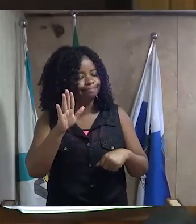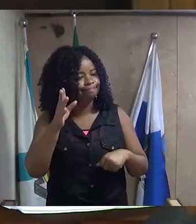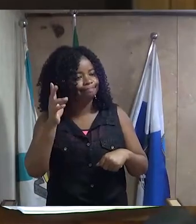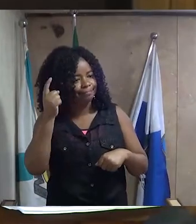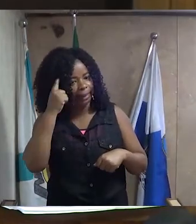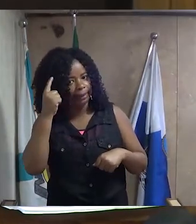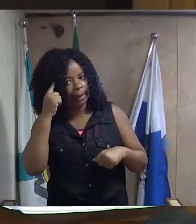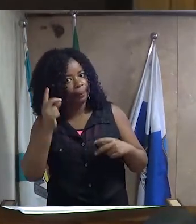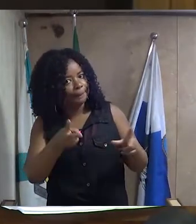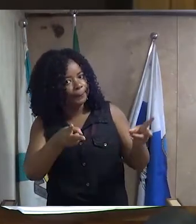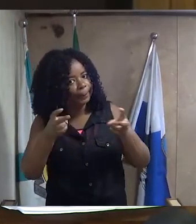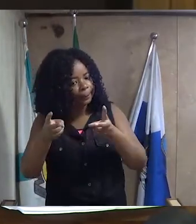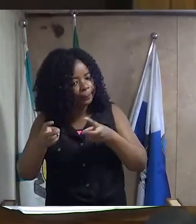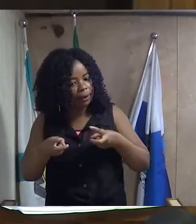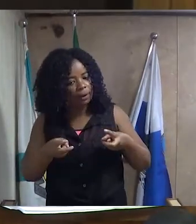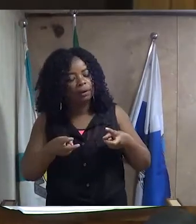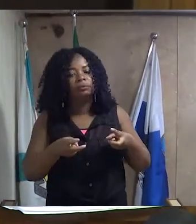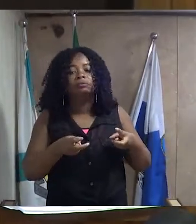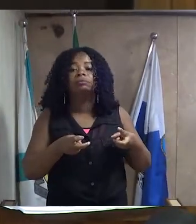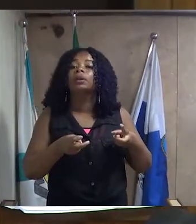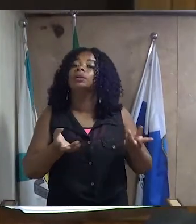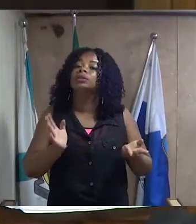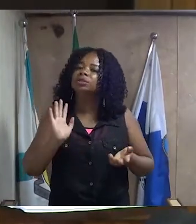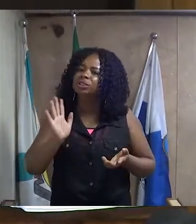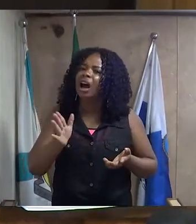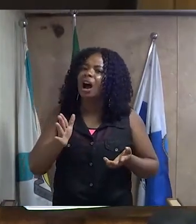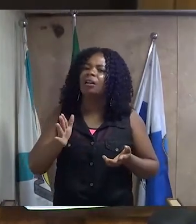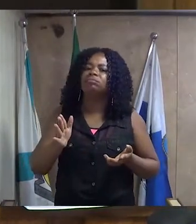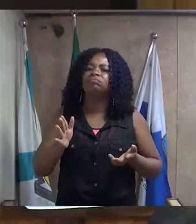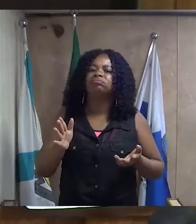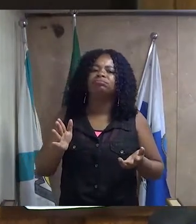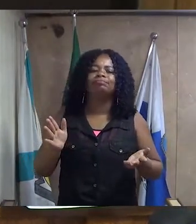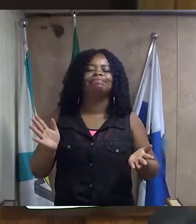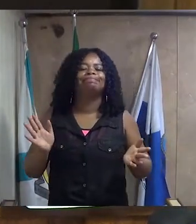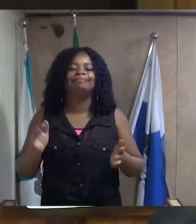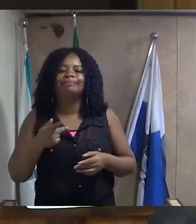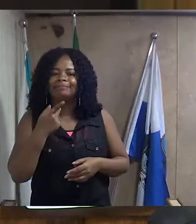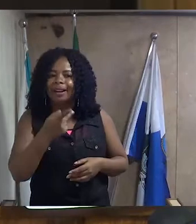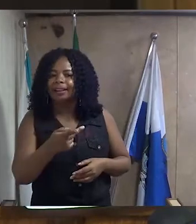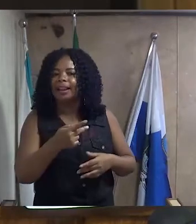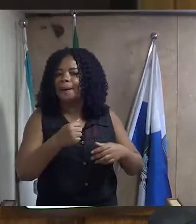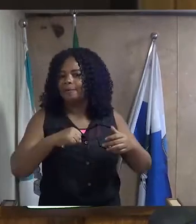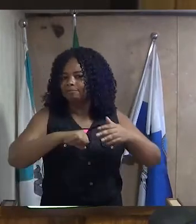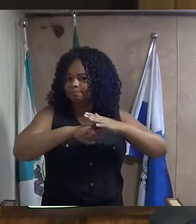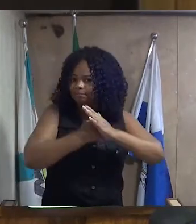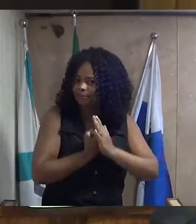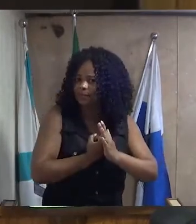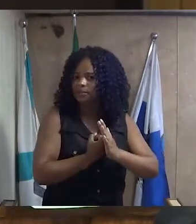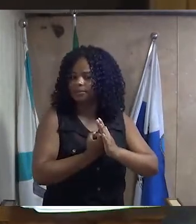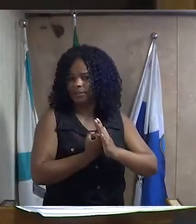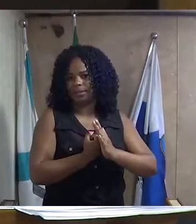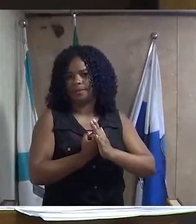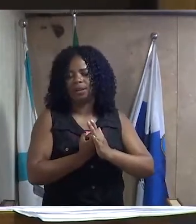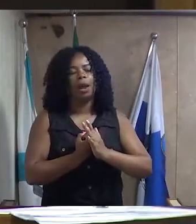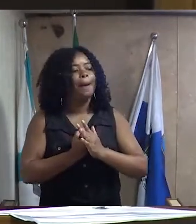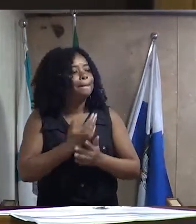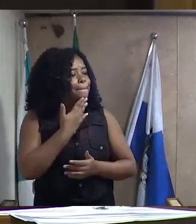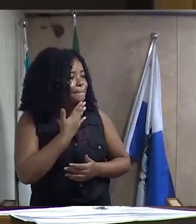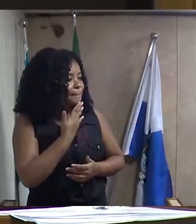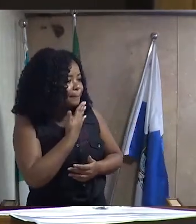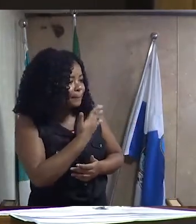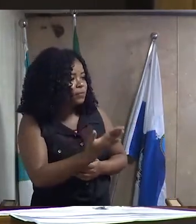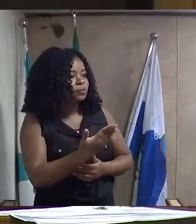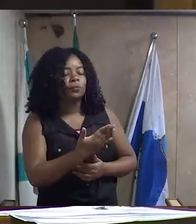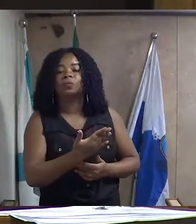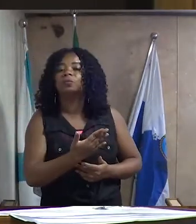Precisamos sim dar um ponto final. E aí eu convido aos edis dessa